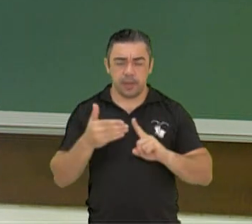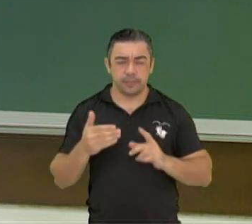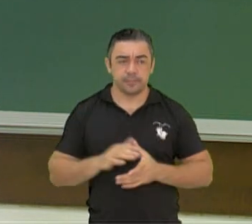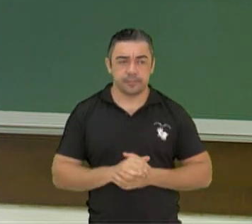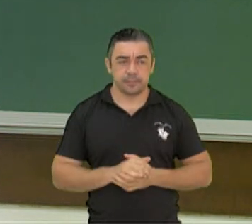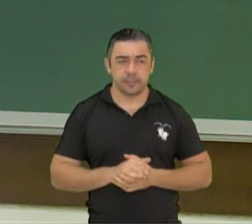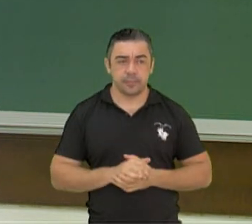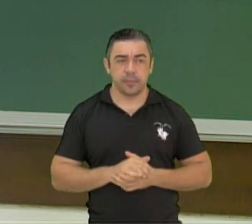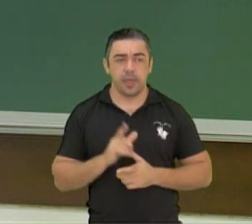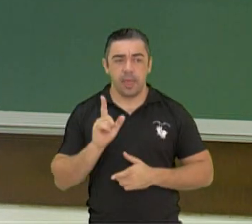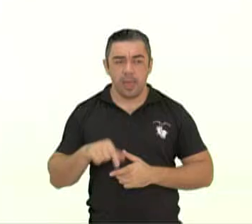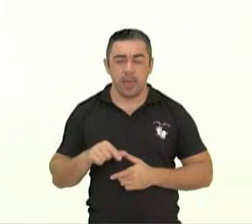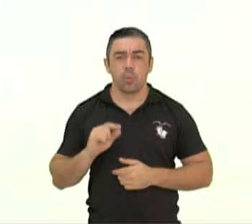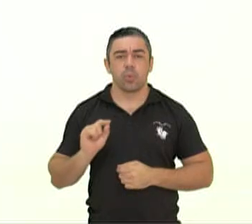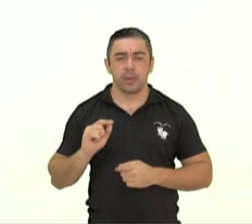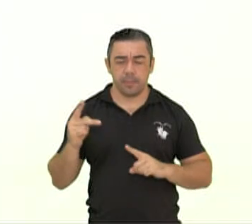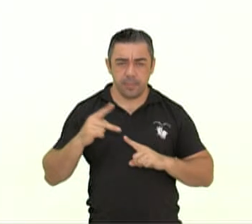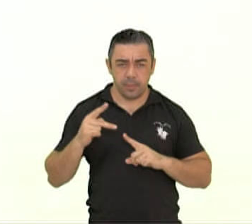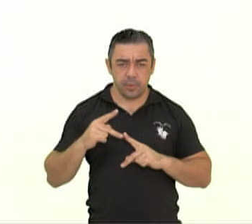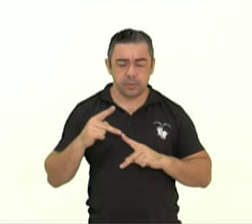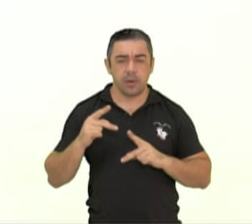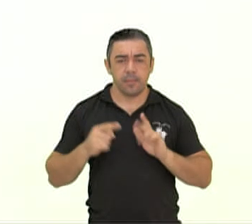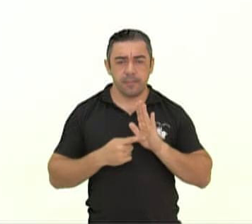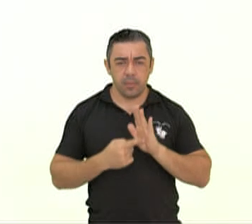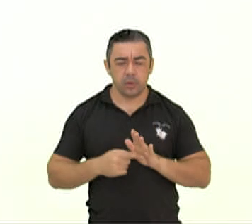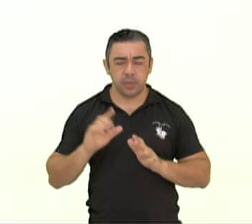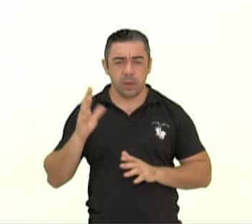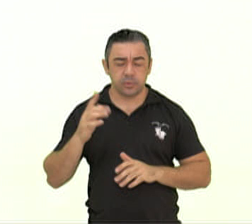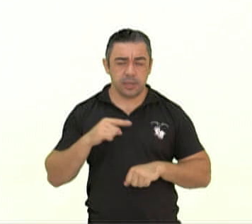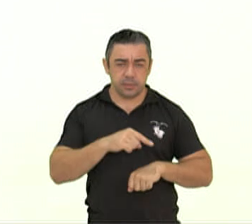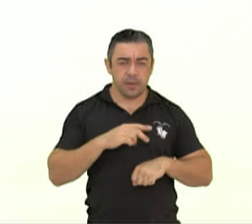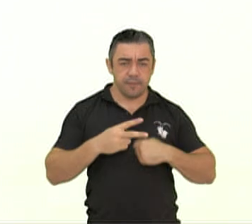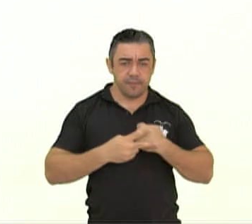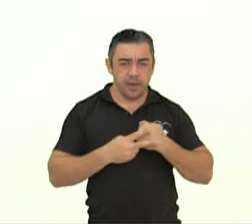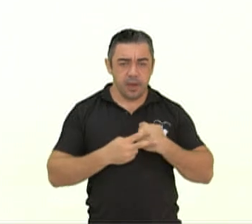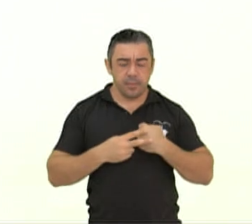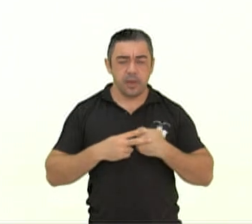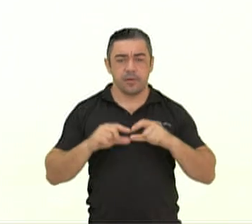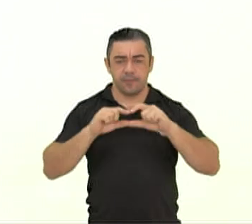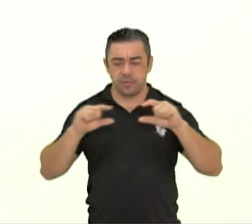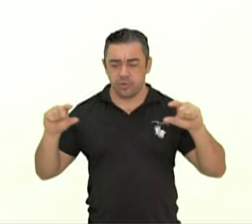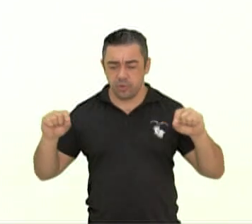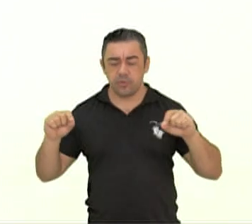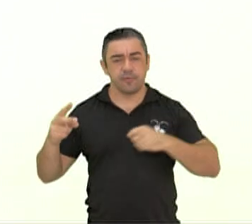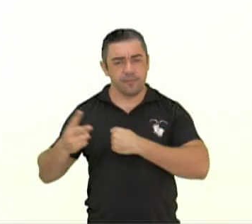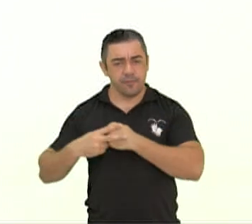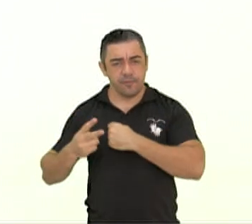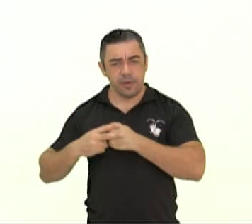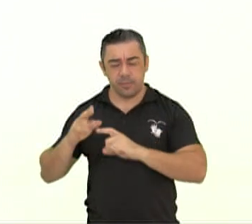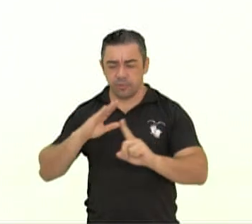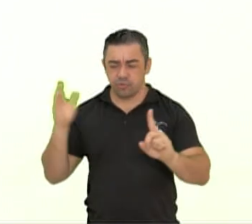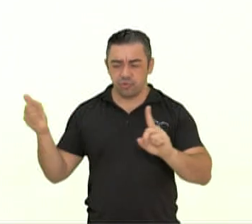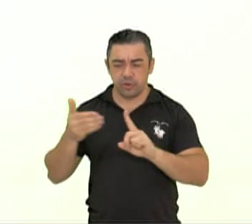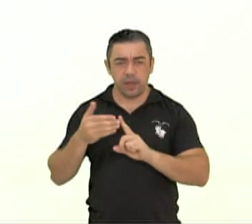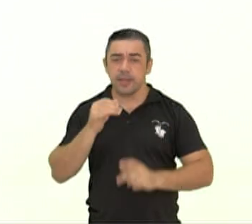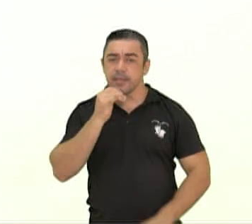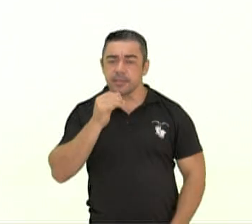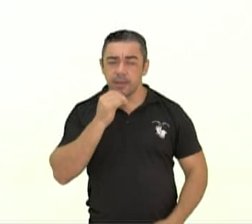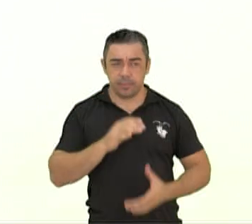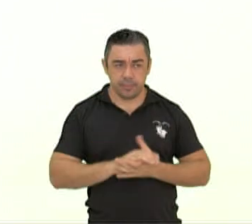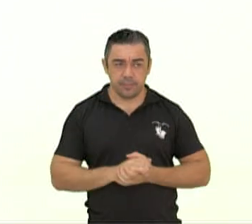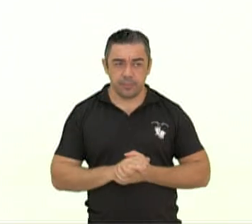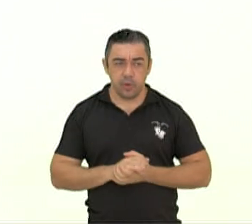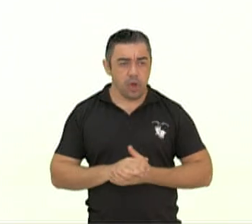termo preposicionado que indica o elemento ao qual se destina a ação verbal, completa o sentido de um verbo transitivo indireto. Exemplo, o filho